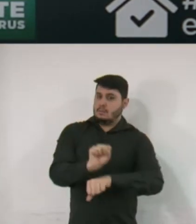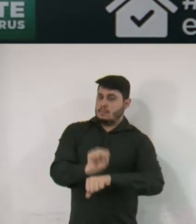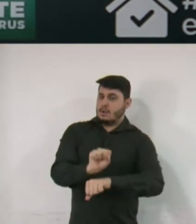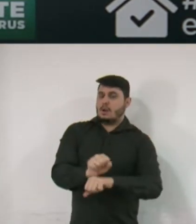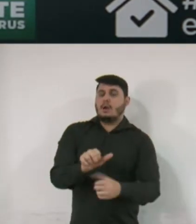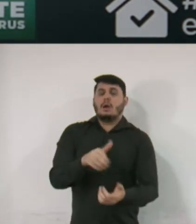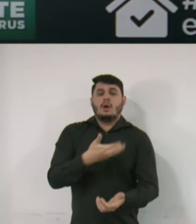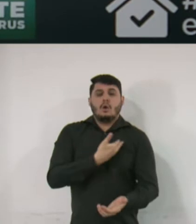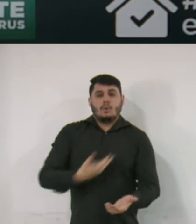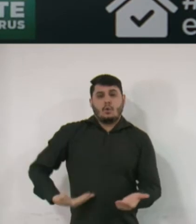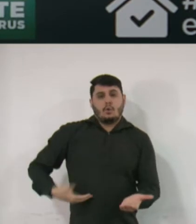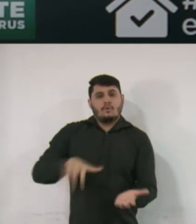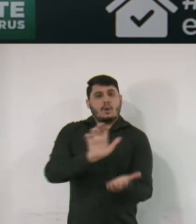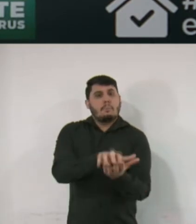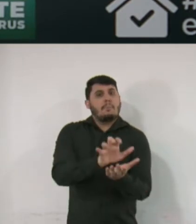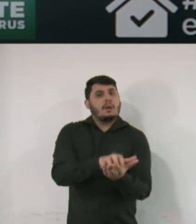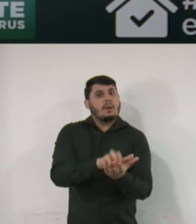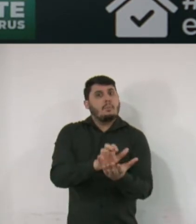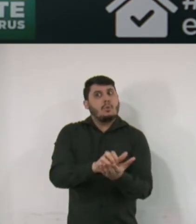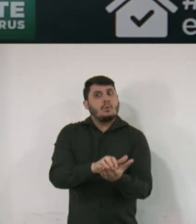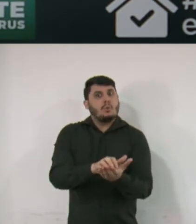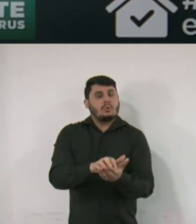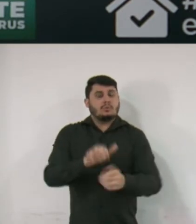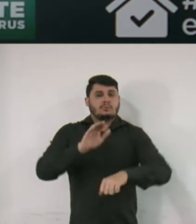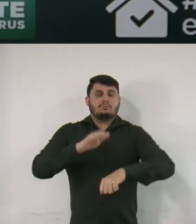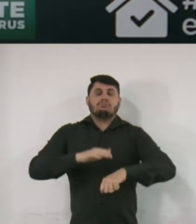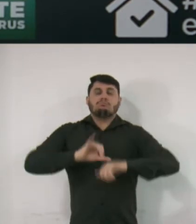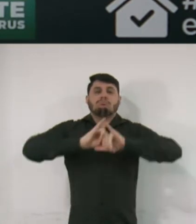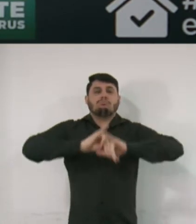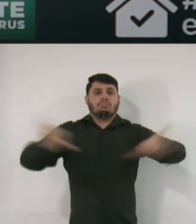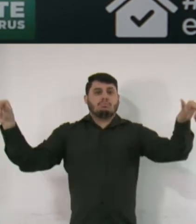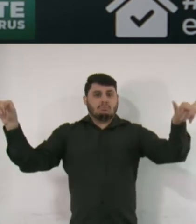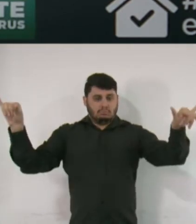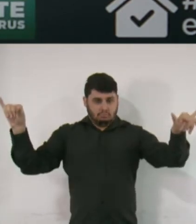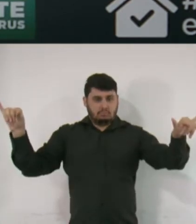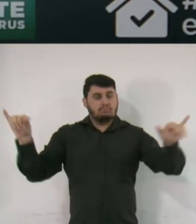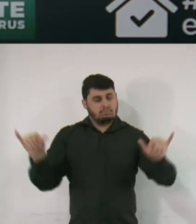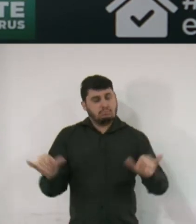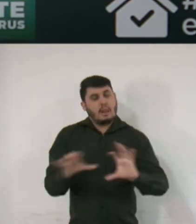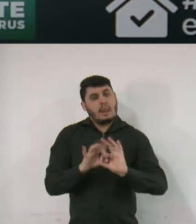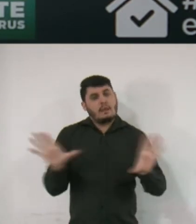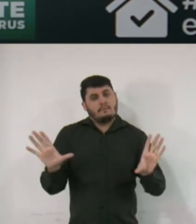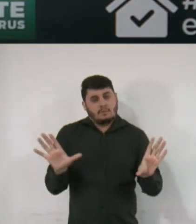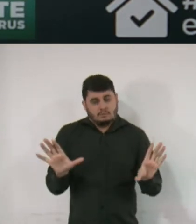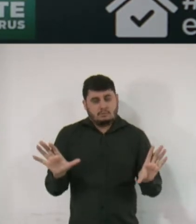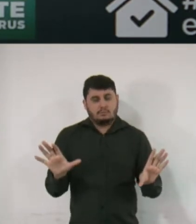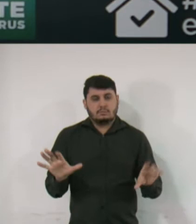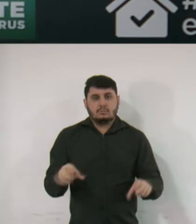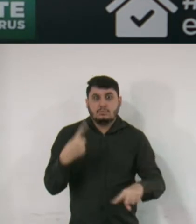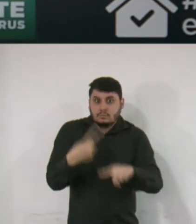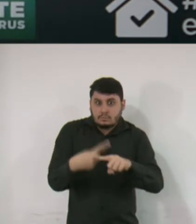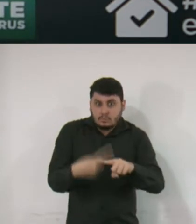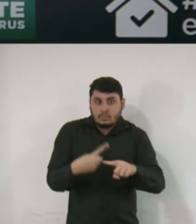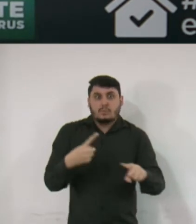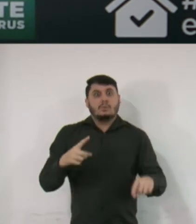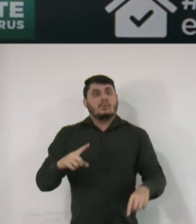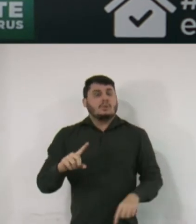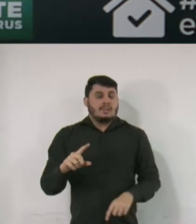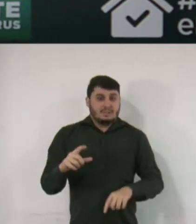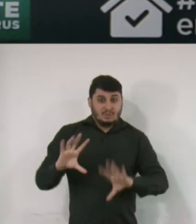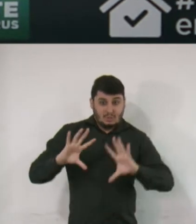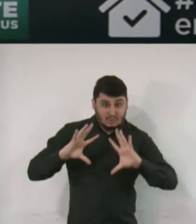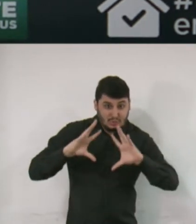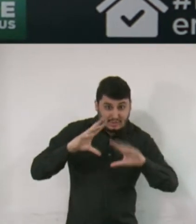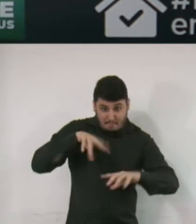do Governo do Estado de Pernambuco. Todas essas ações, elas são intersetoriais, integradas, né, trabalhadas com todas as secretarias da